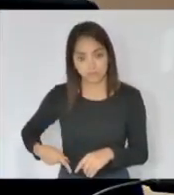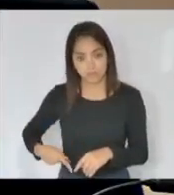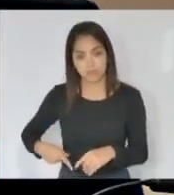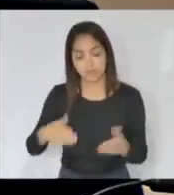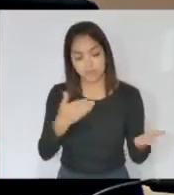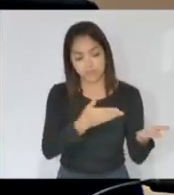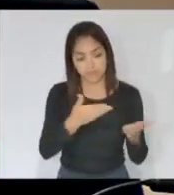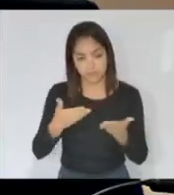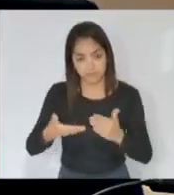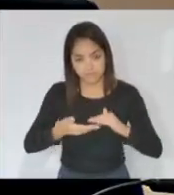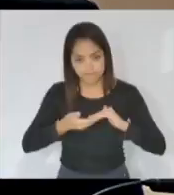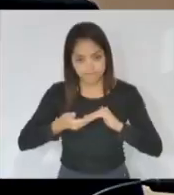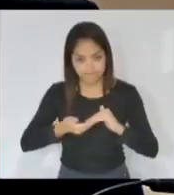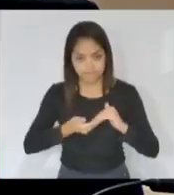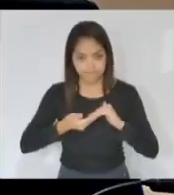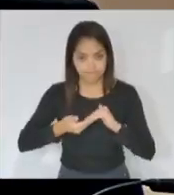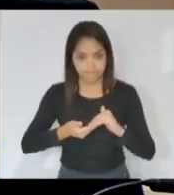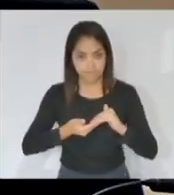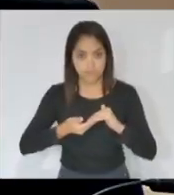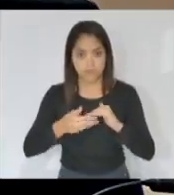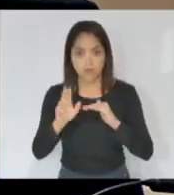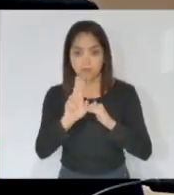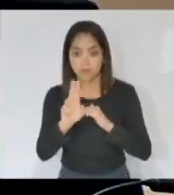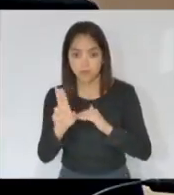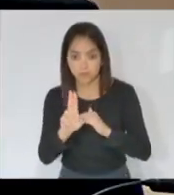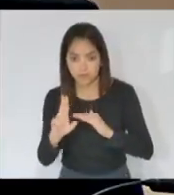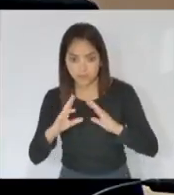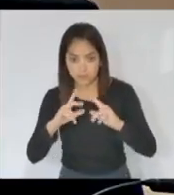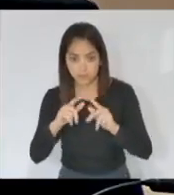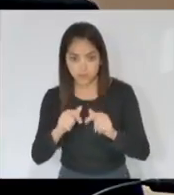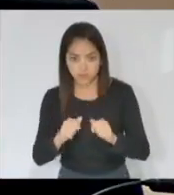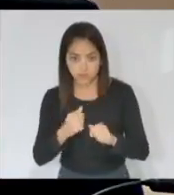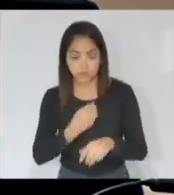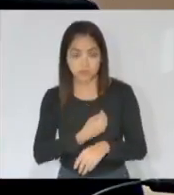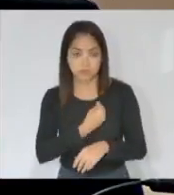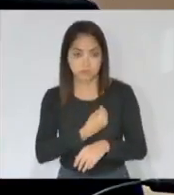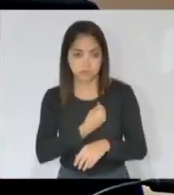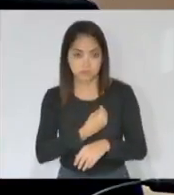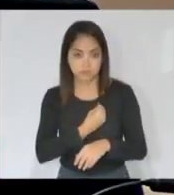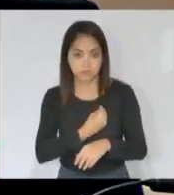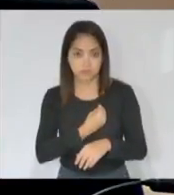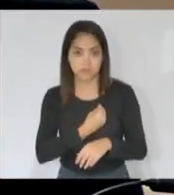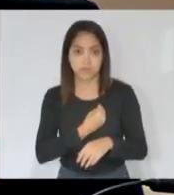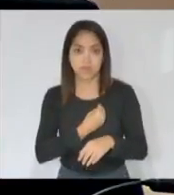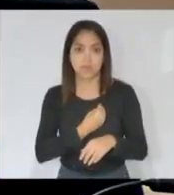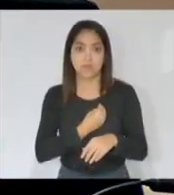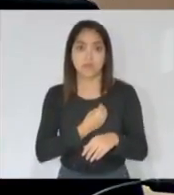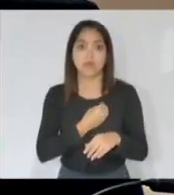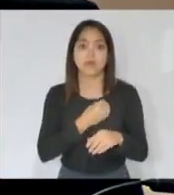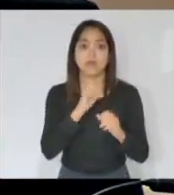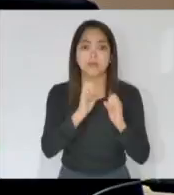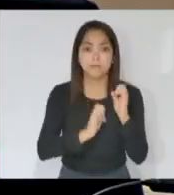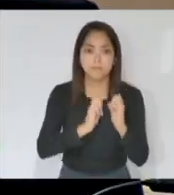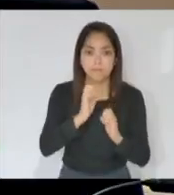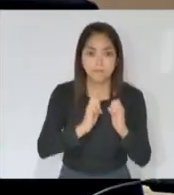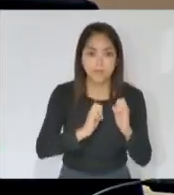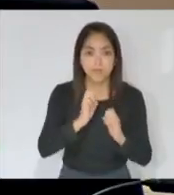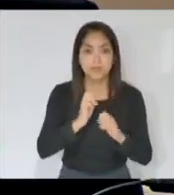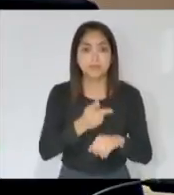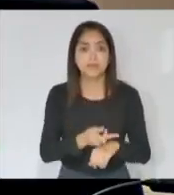convidou o mestre de cerimônias para proceder à nominata das organizações certificadas e